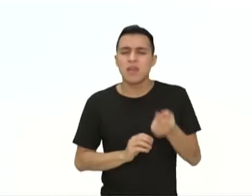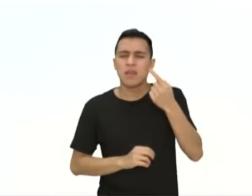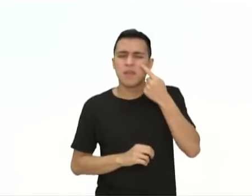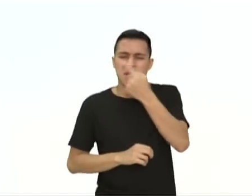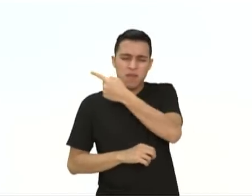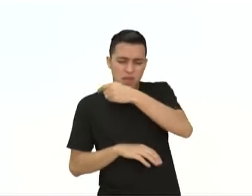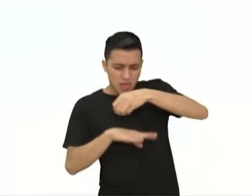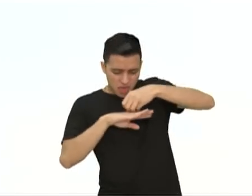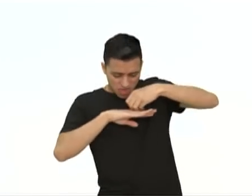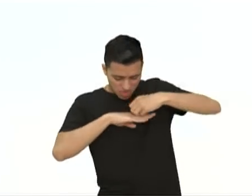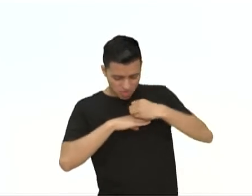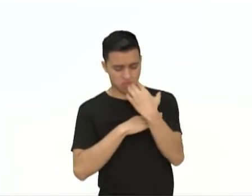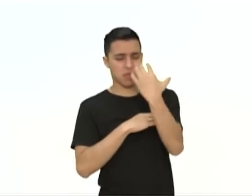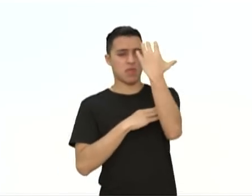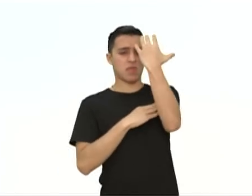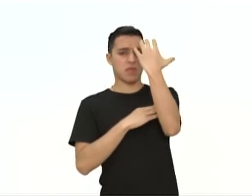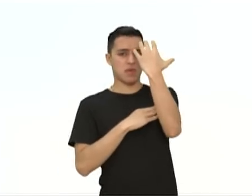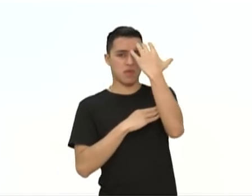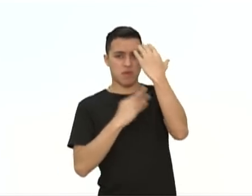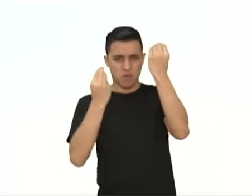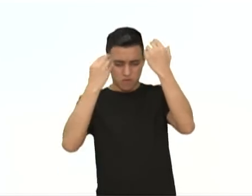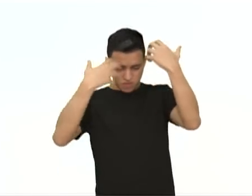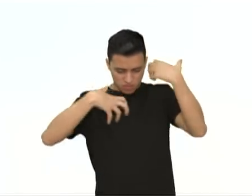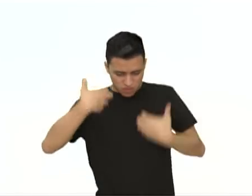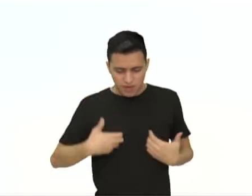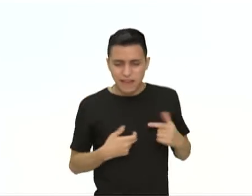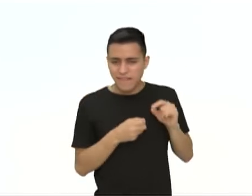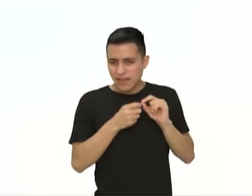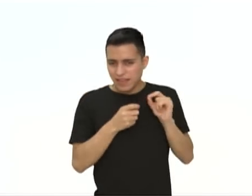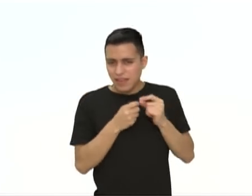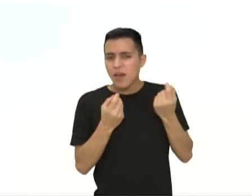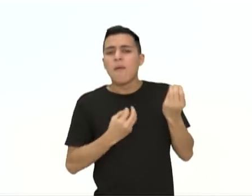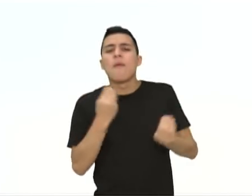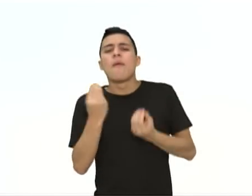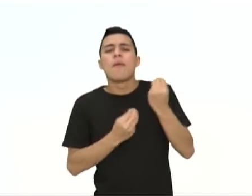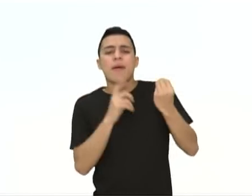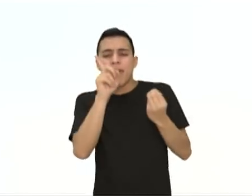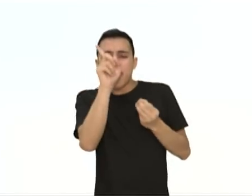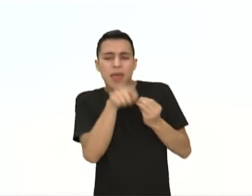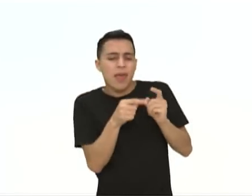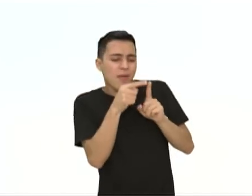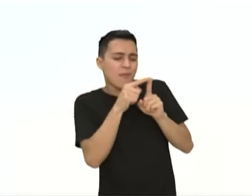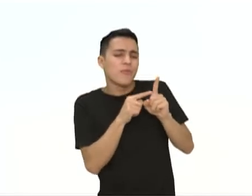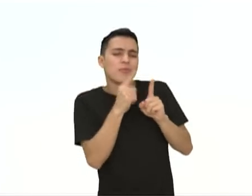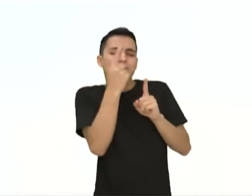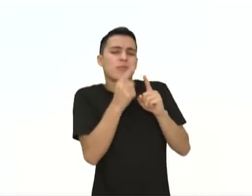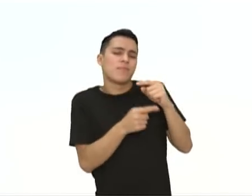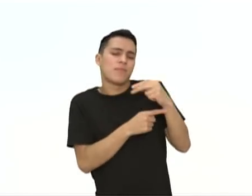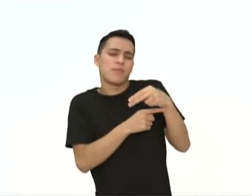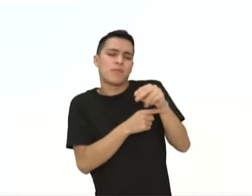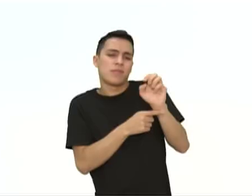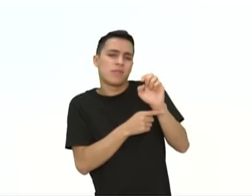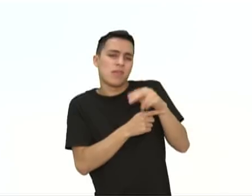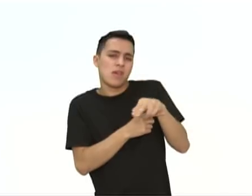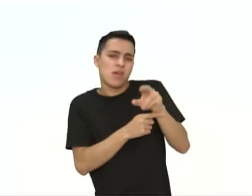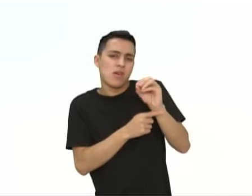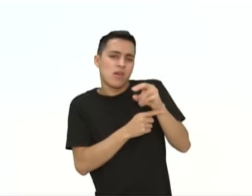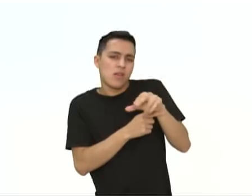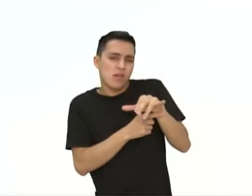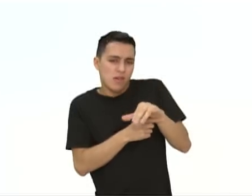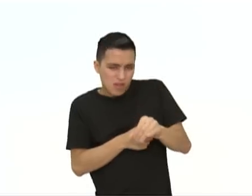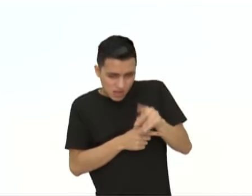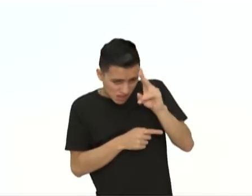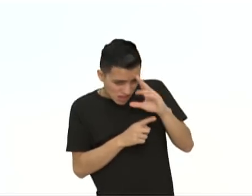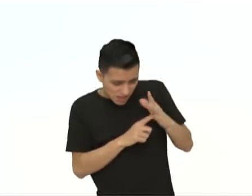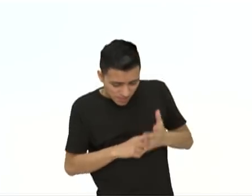da informação do sistema nervoso para os órgãos efetores é feita por um tipo de neurônio. Lembra que eu falei